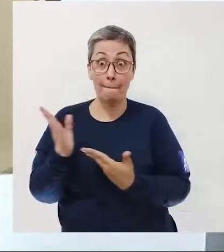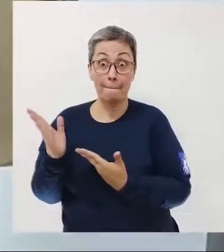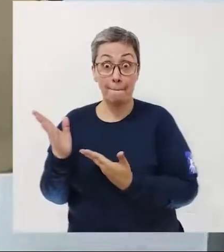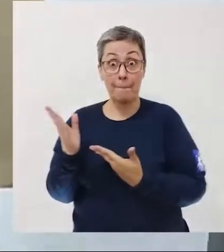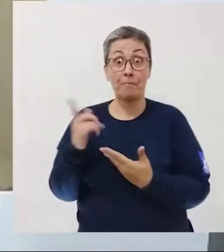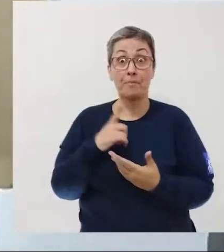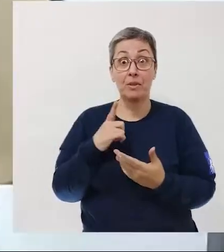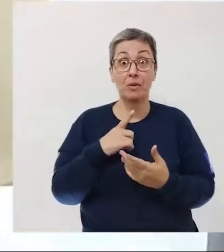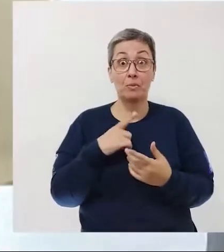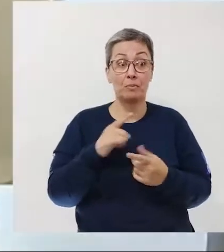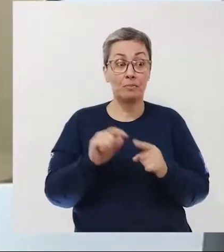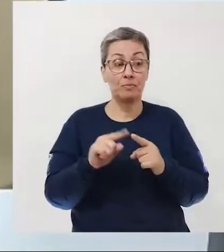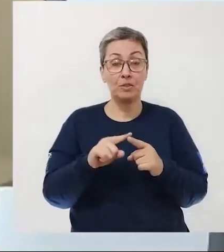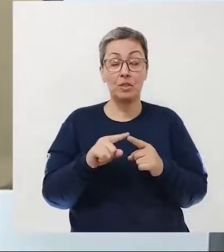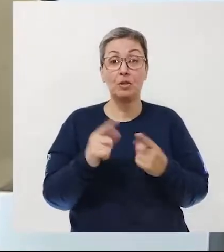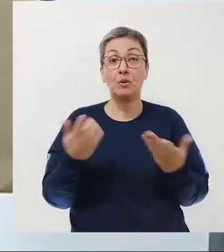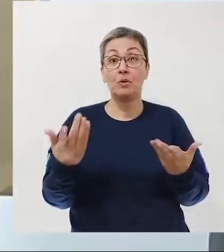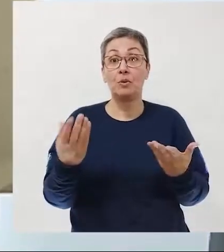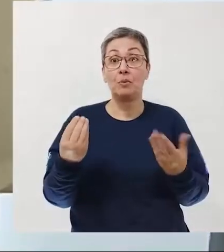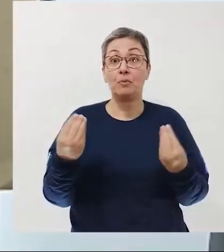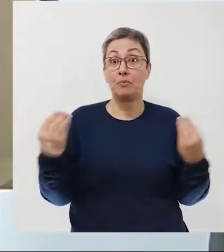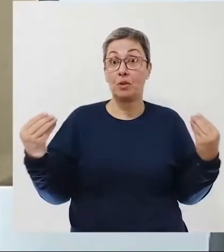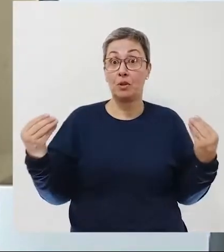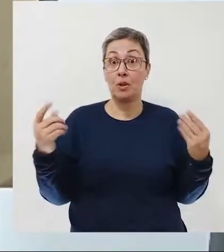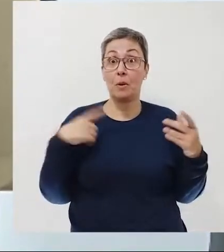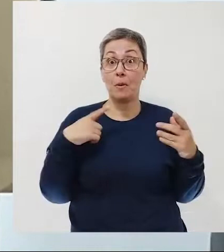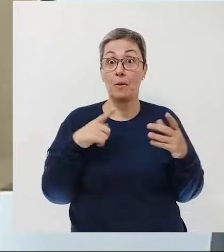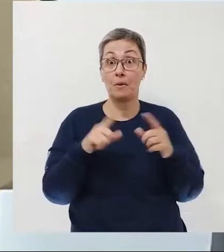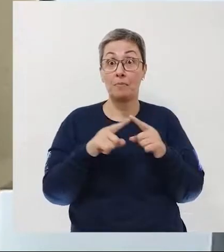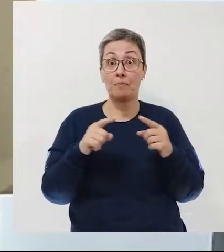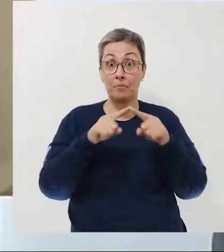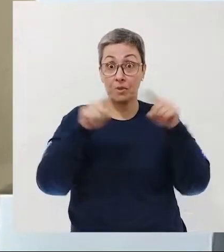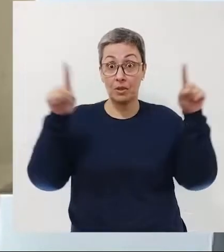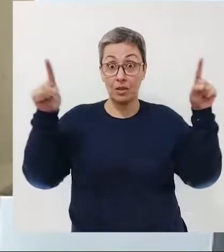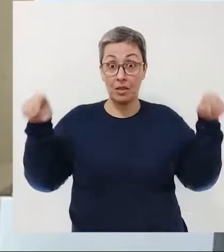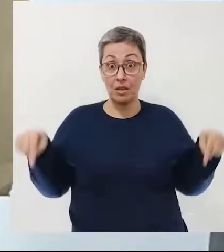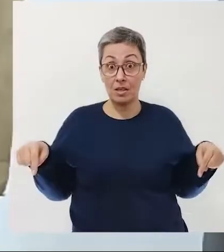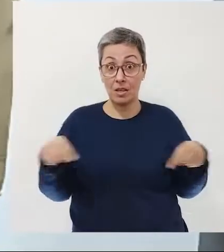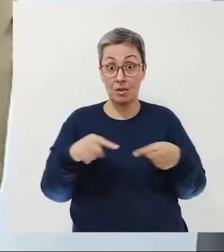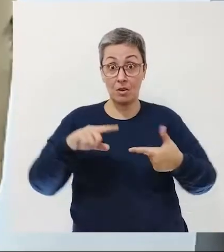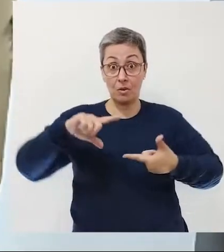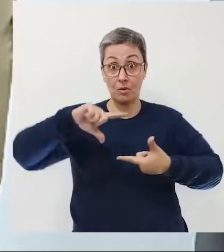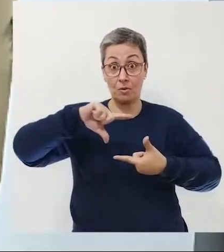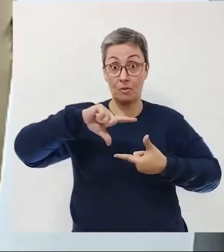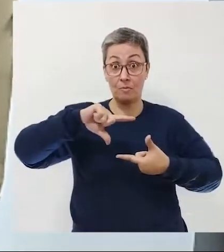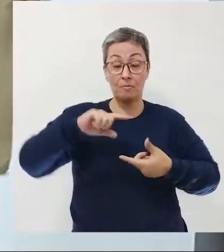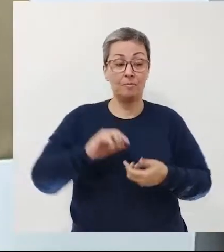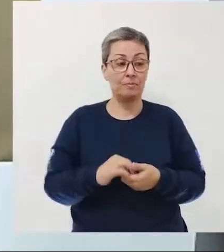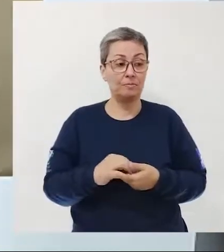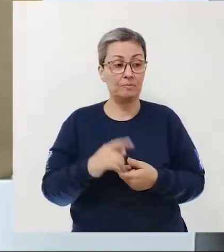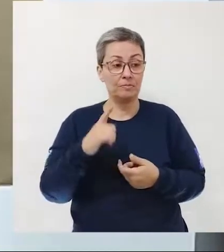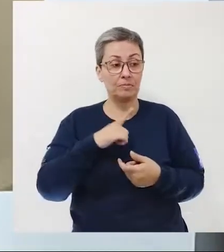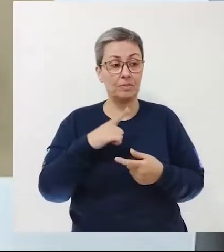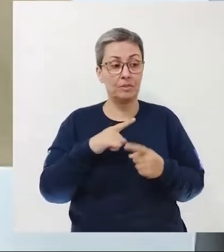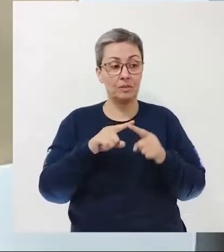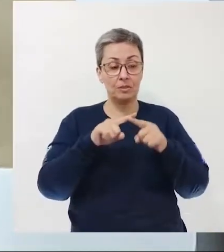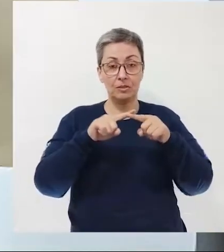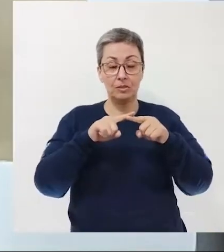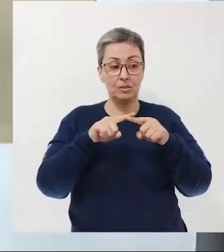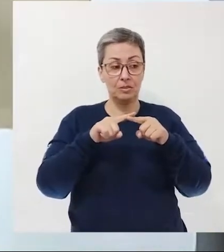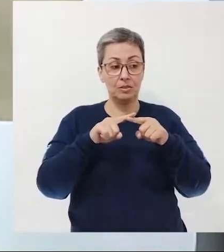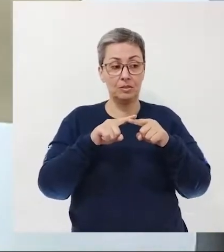Vejam, eu tenho aqui em minhas mãos uma figura retangular. Eu